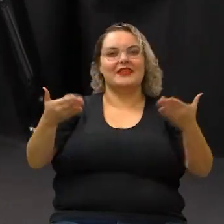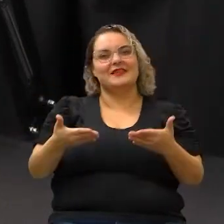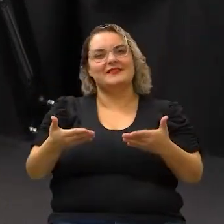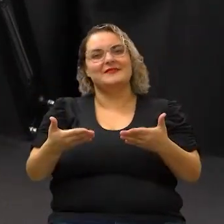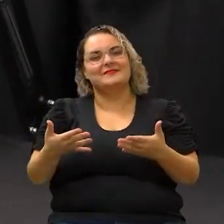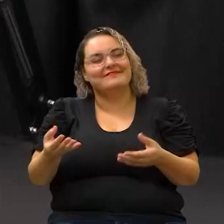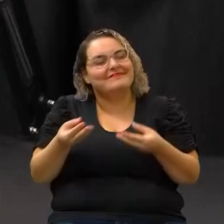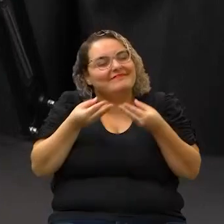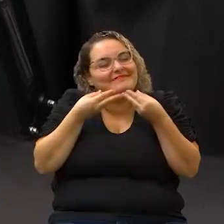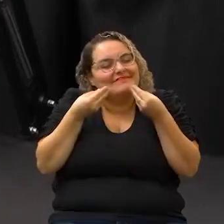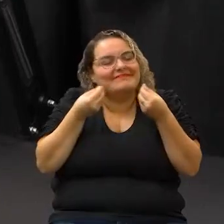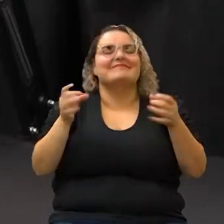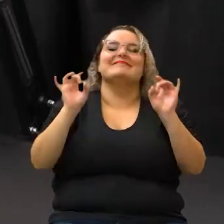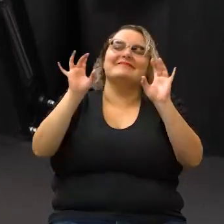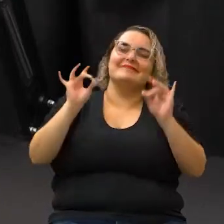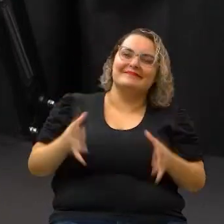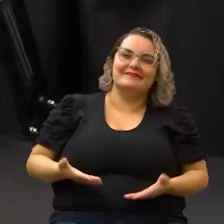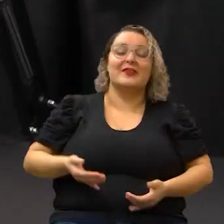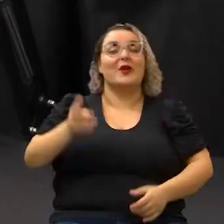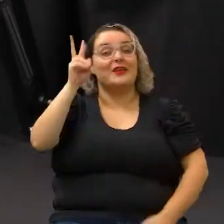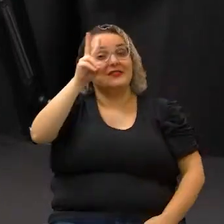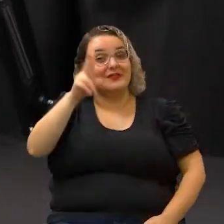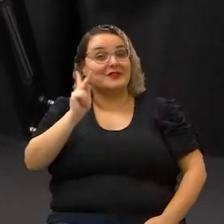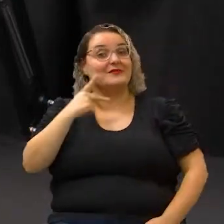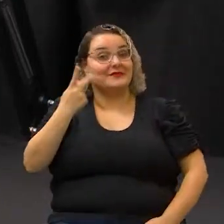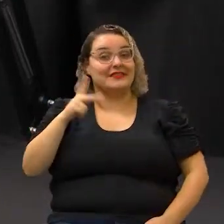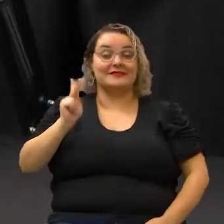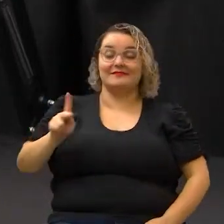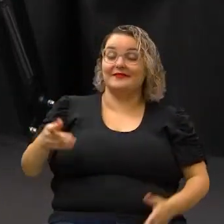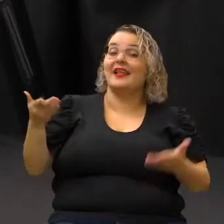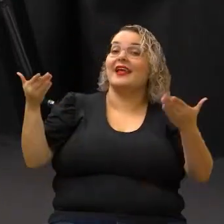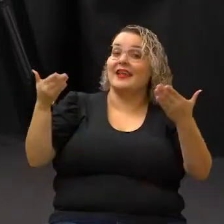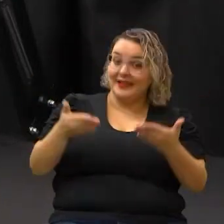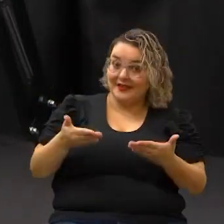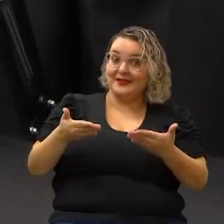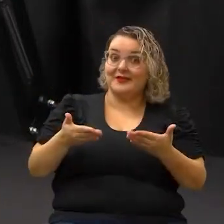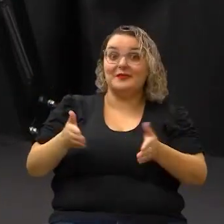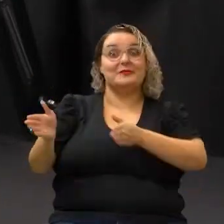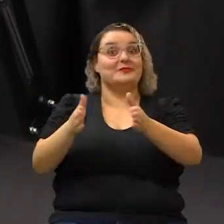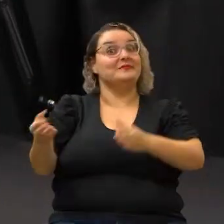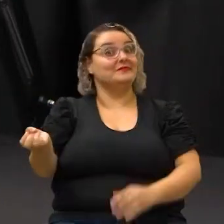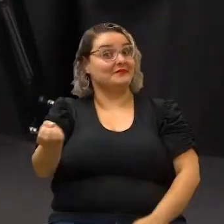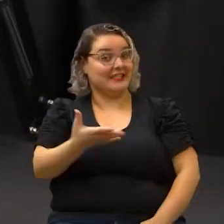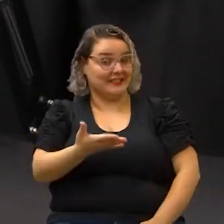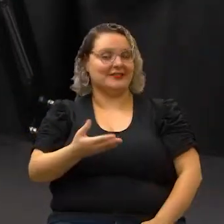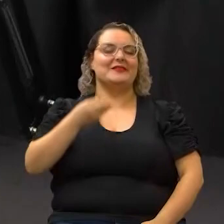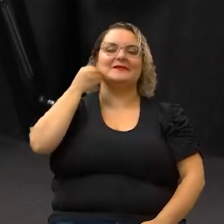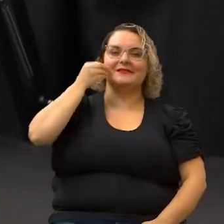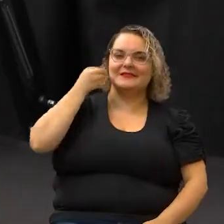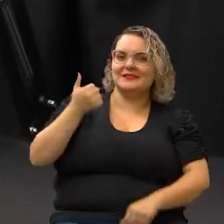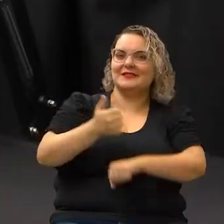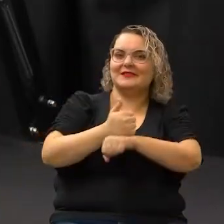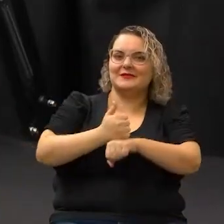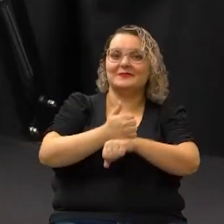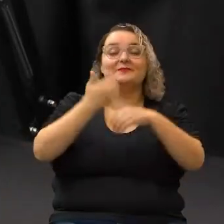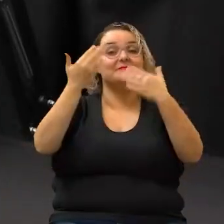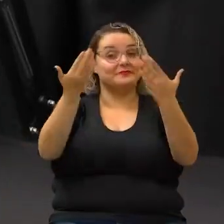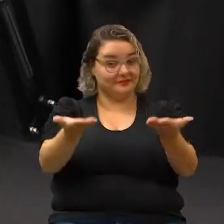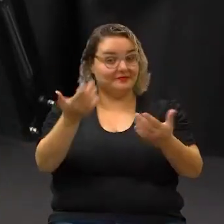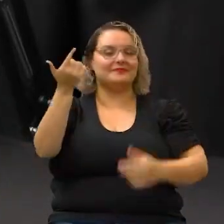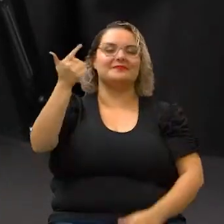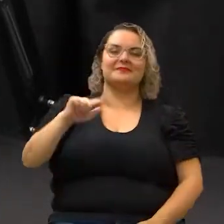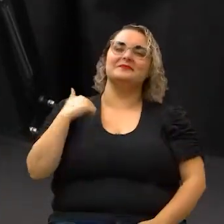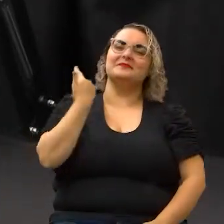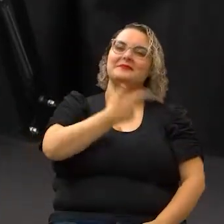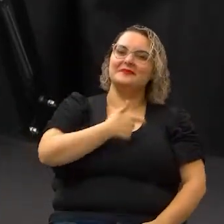Casa do Povo de hoje, com esse gostinho especial, com esse testemunho do professor Alberto, que agora parte aí para uma nova jornada